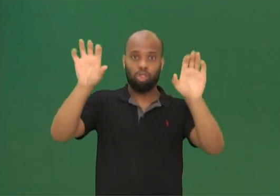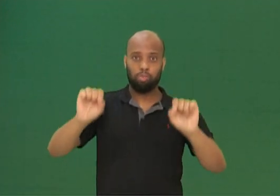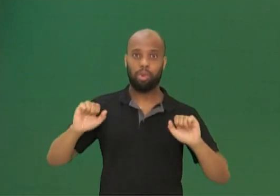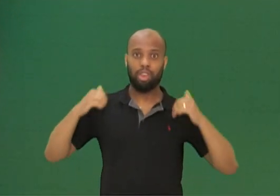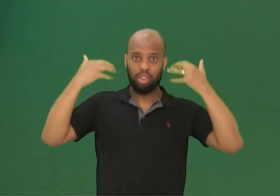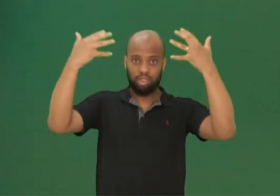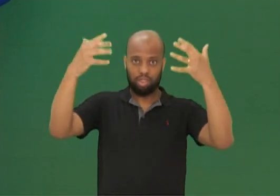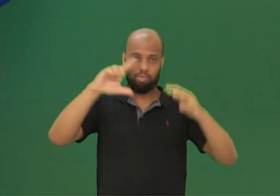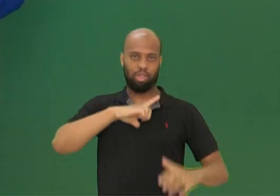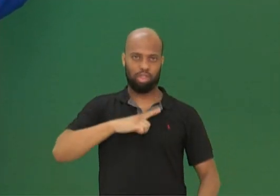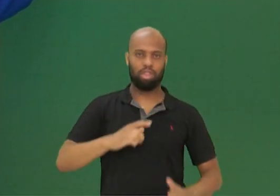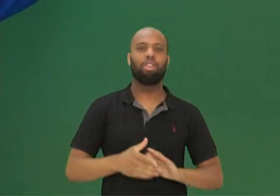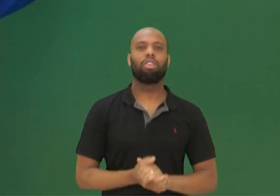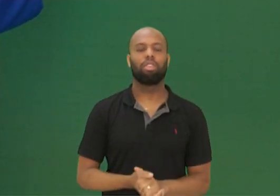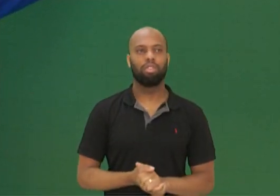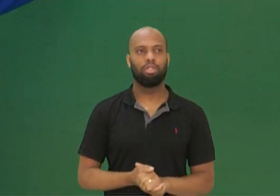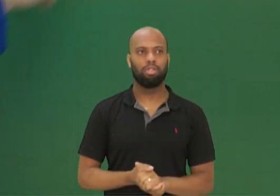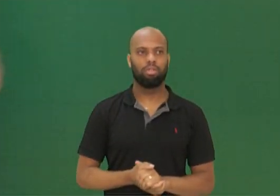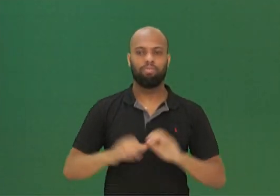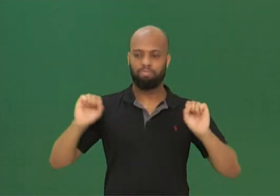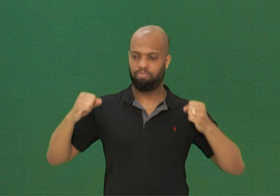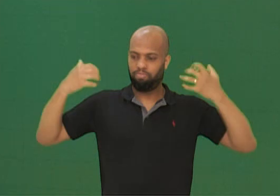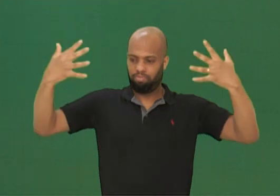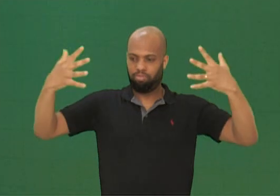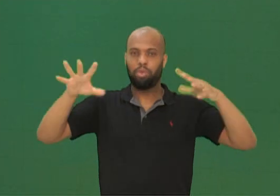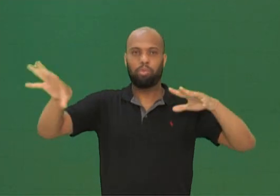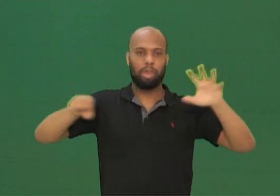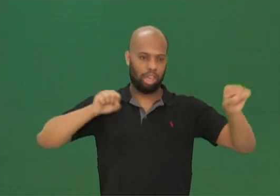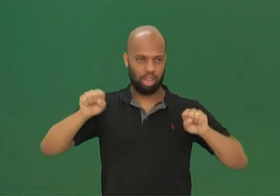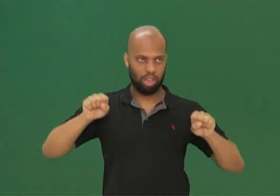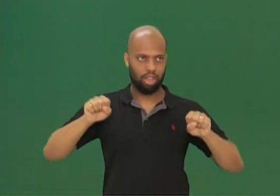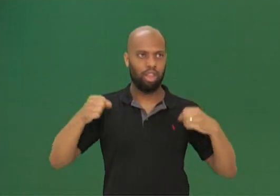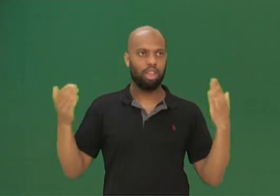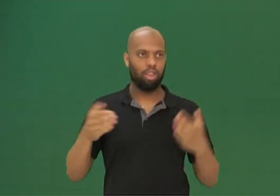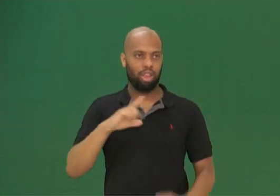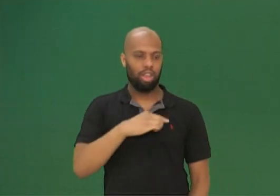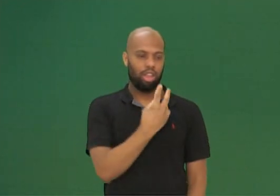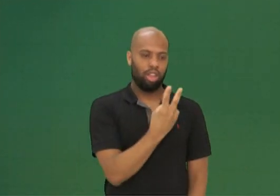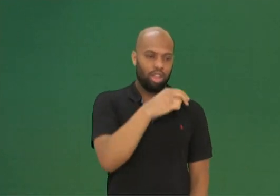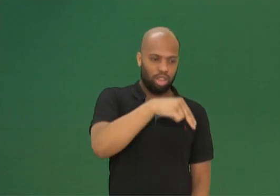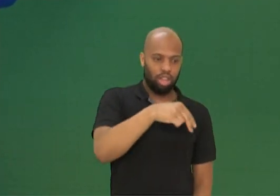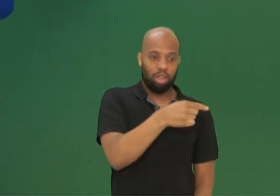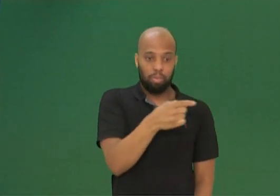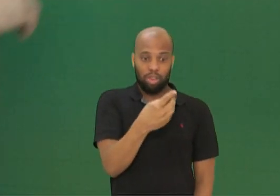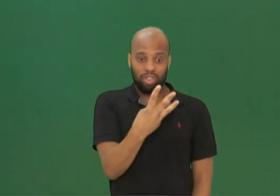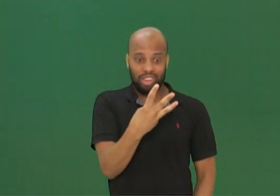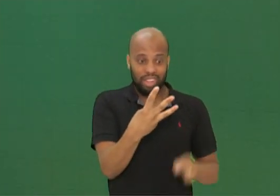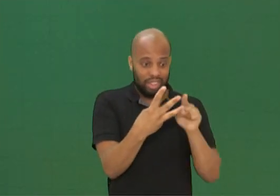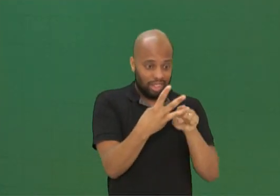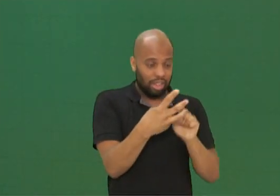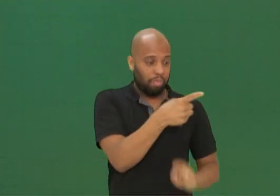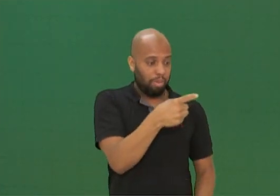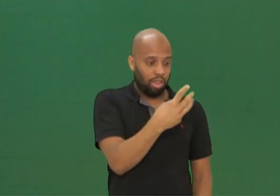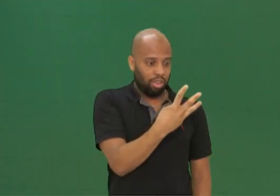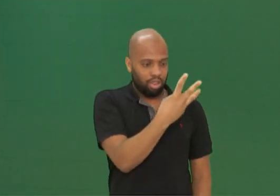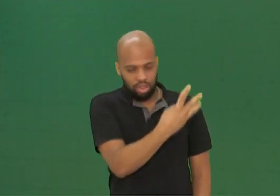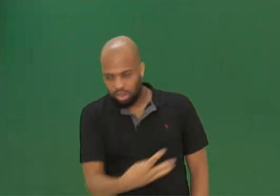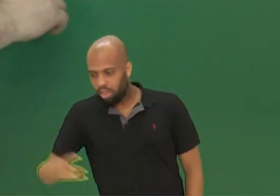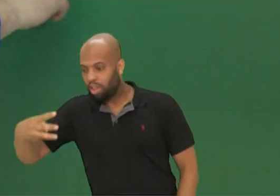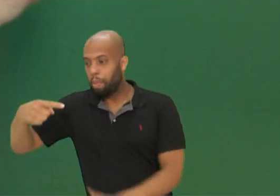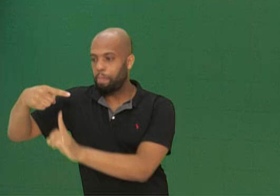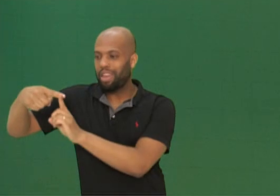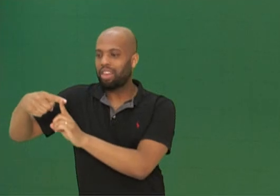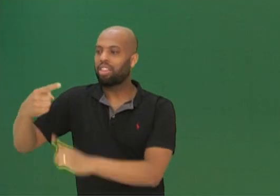com... os expoentes. Olha só, 3 passa somando, dá 14.